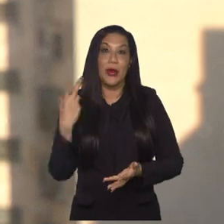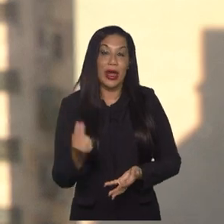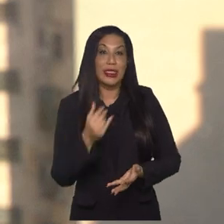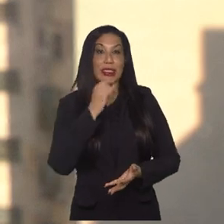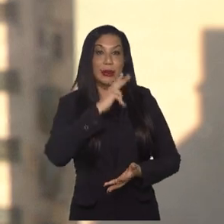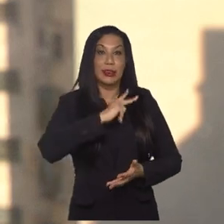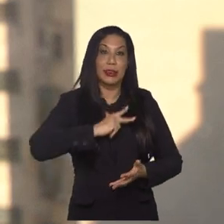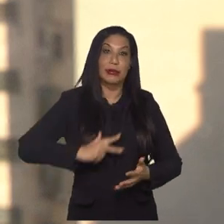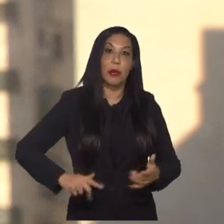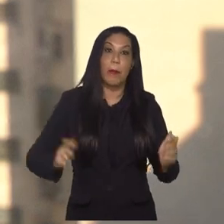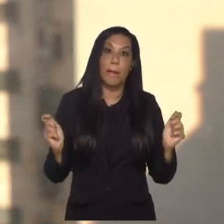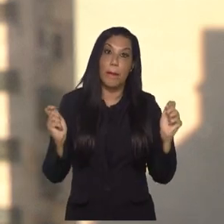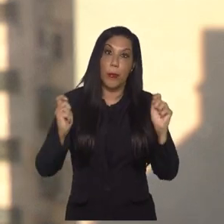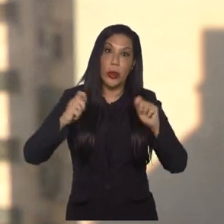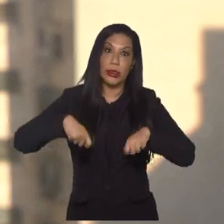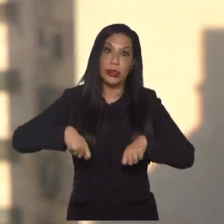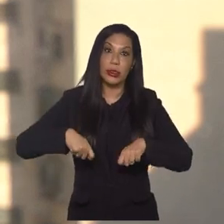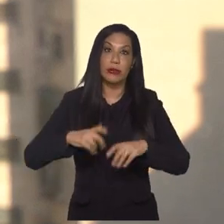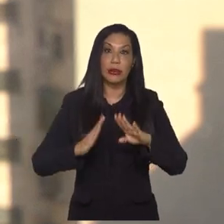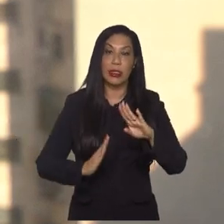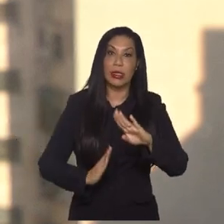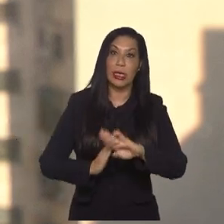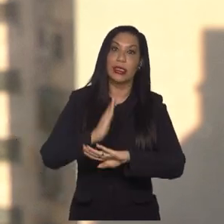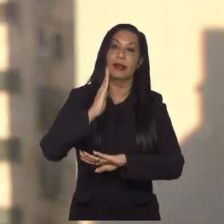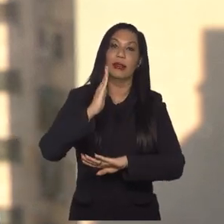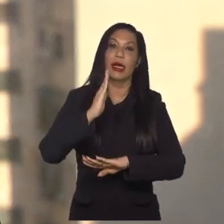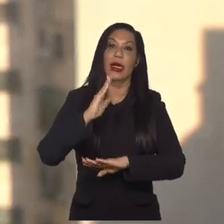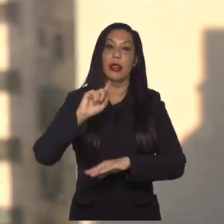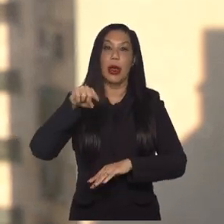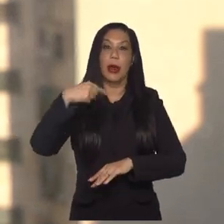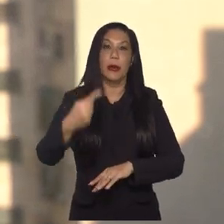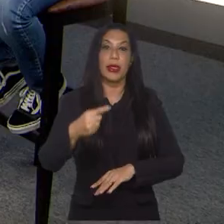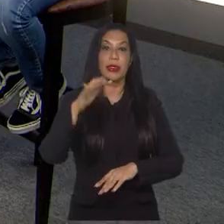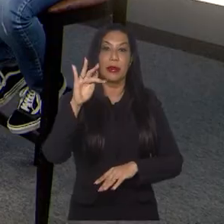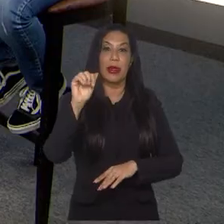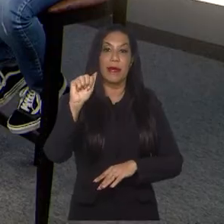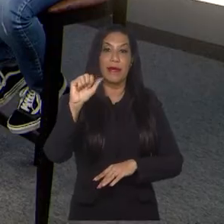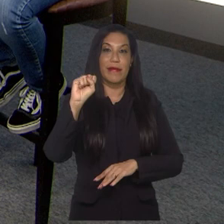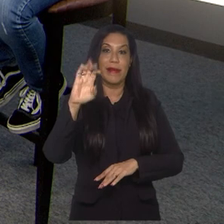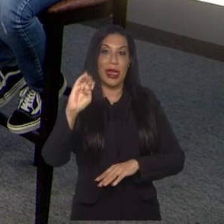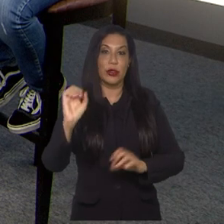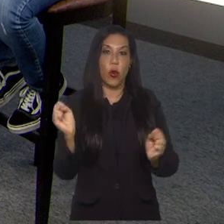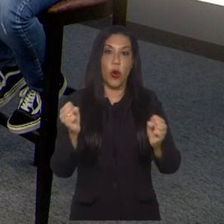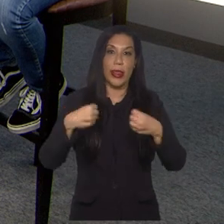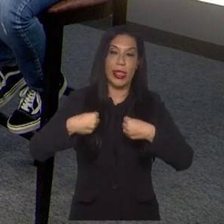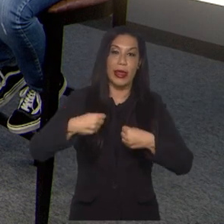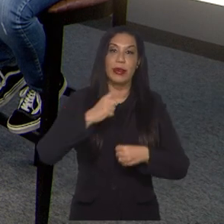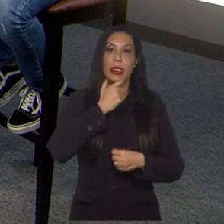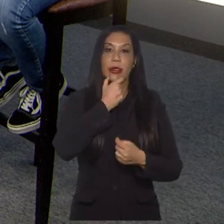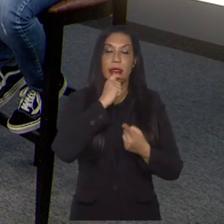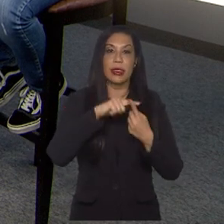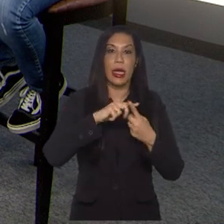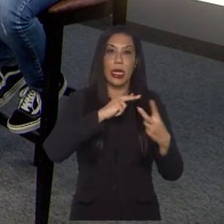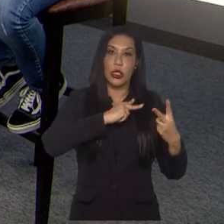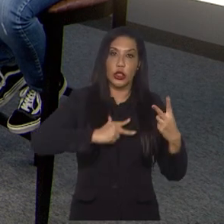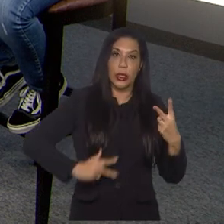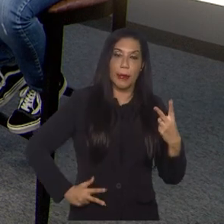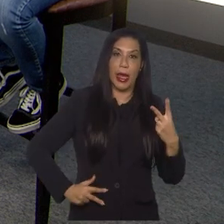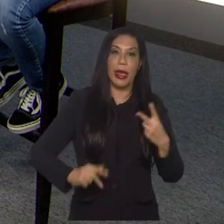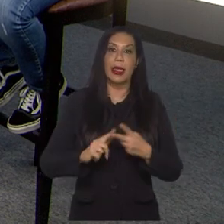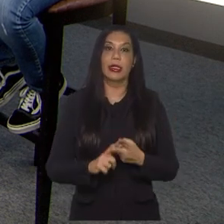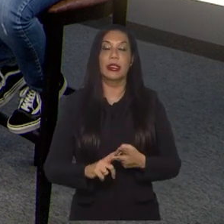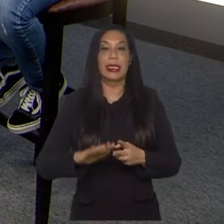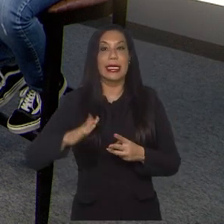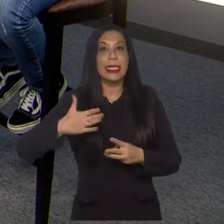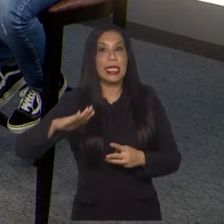das possíveis classificadas para a próxima fase, para as oitavas, né? Seria a Inglaterra e a Dinamarca. Talvez